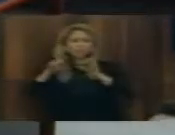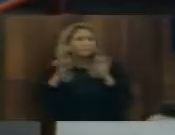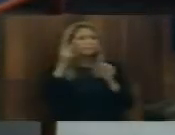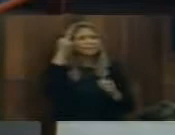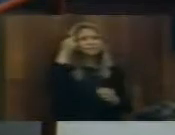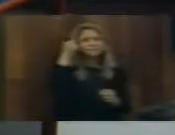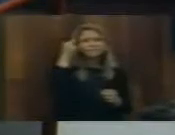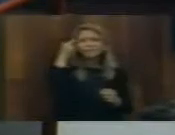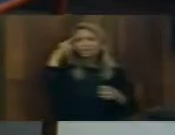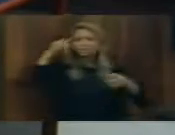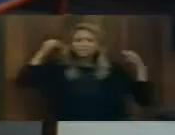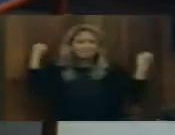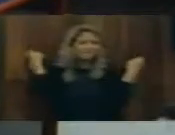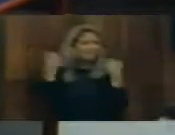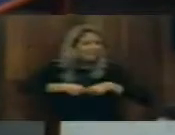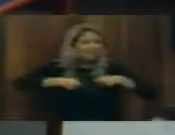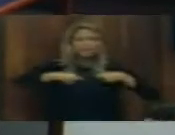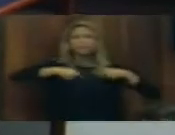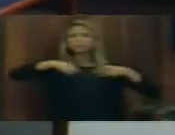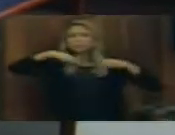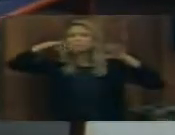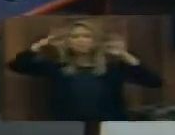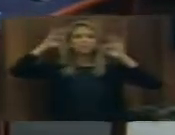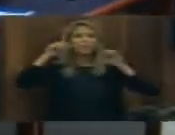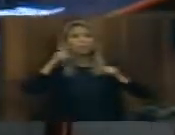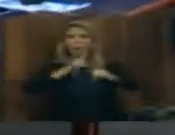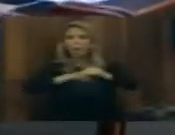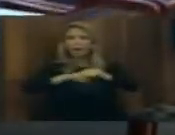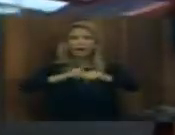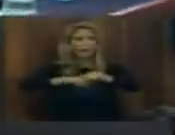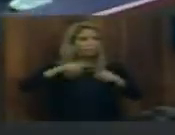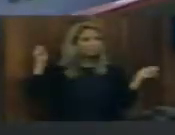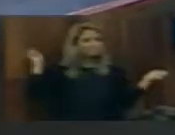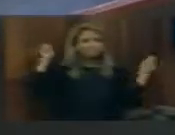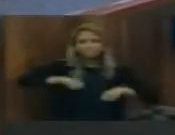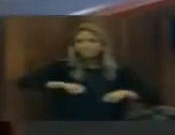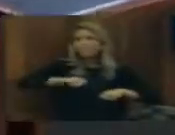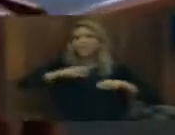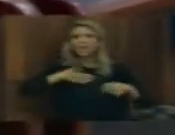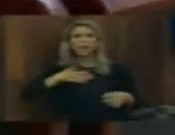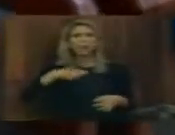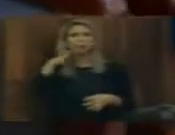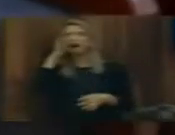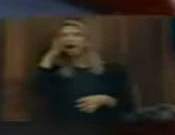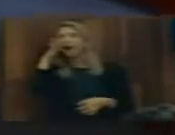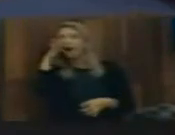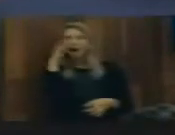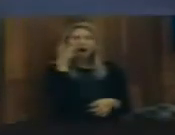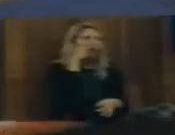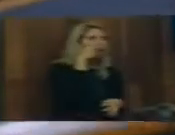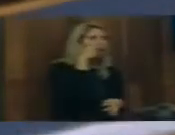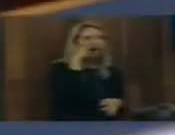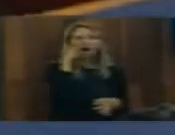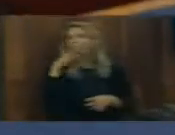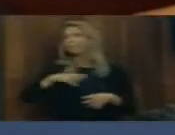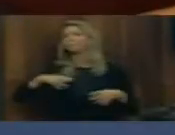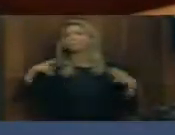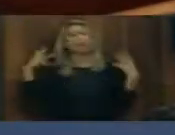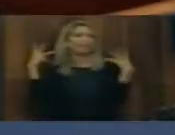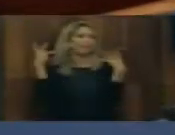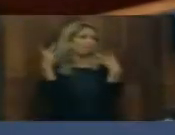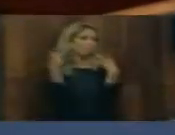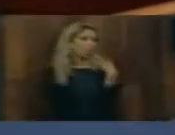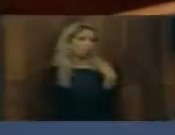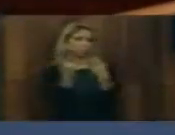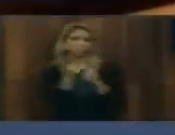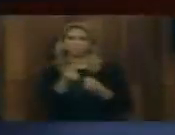tão perfeito. E o horário britânico. Nossa, eu fiquei encantada, já tive a oportunidade de te falar com